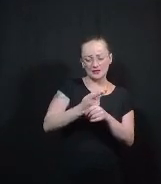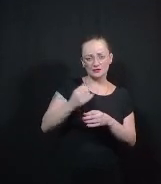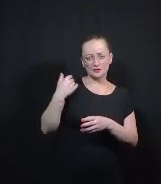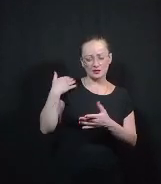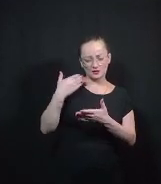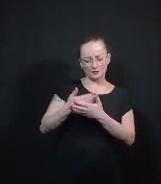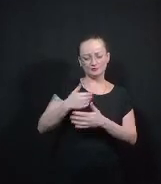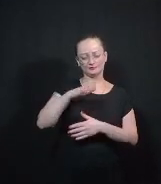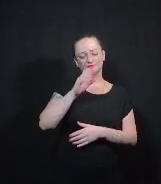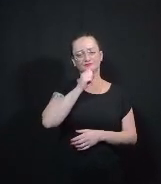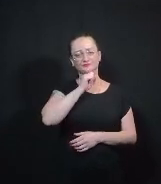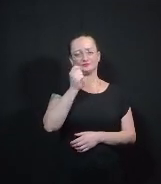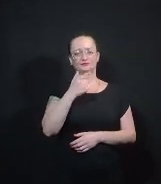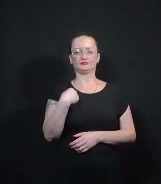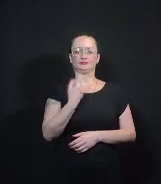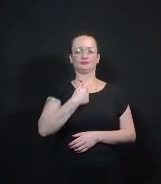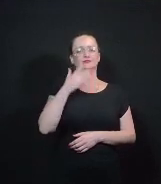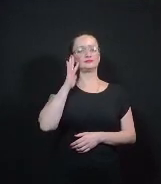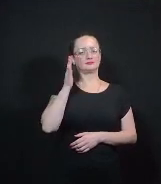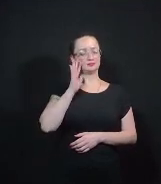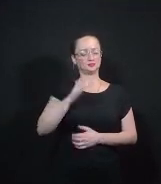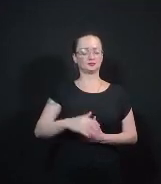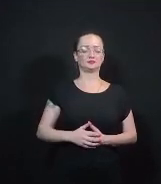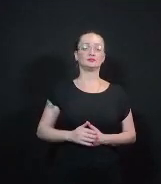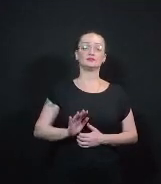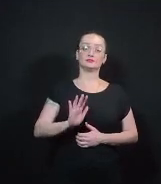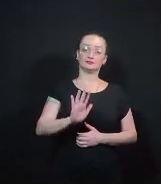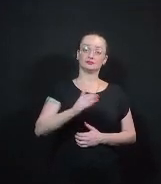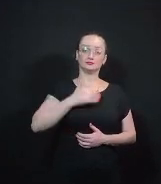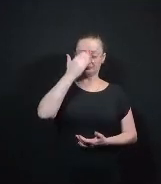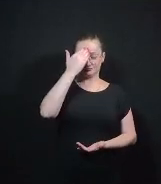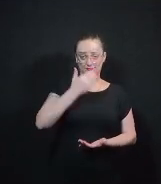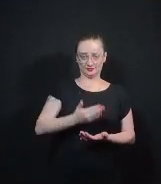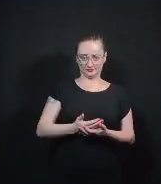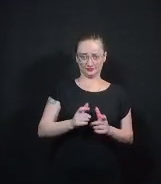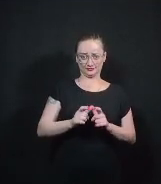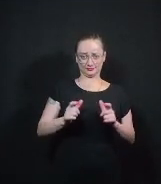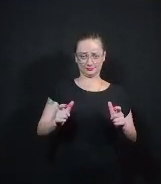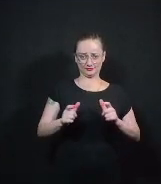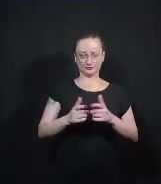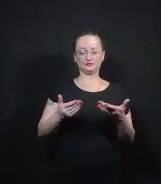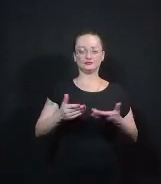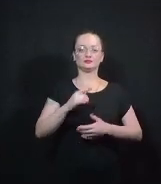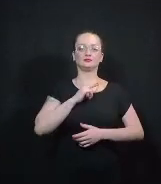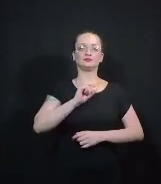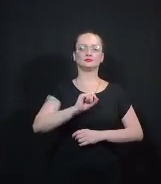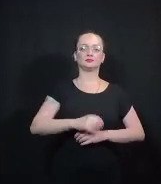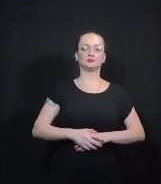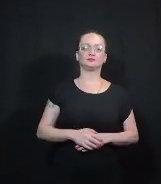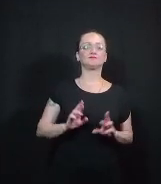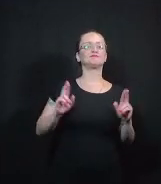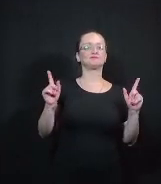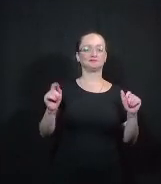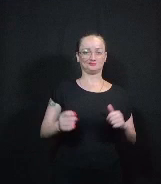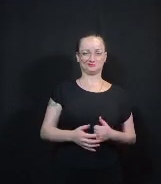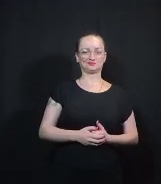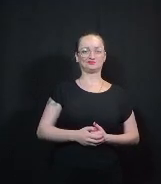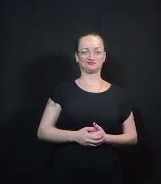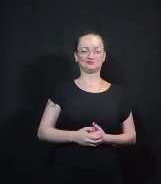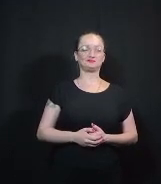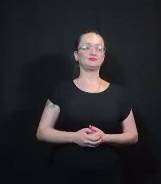bem mais velho do que a gente consegue imaginar, mas eu acho que a dimensão que se tem hoje é diferente. E